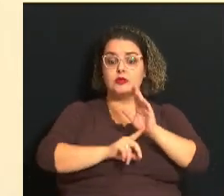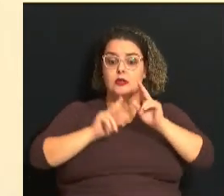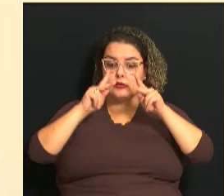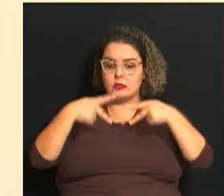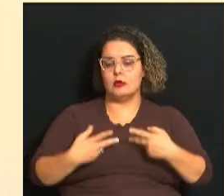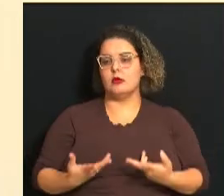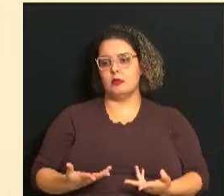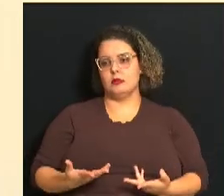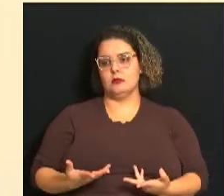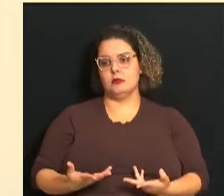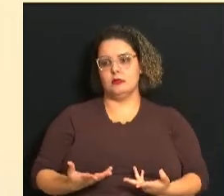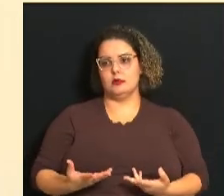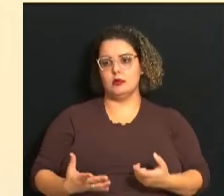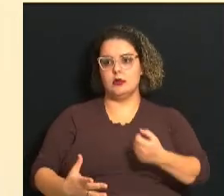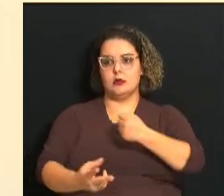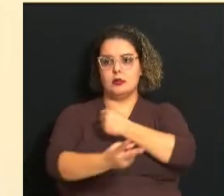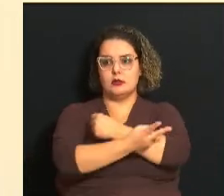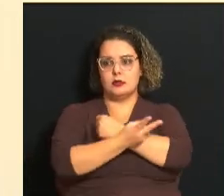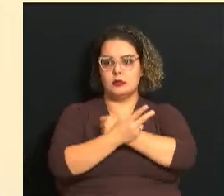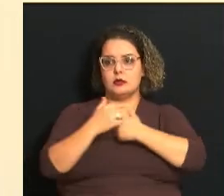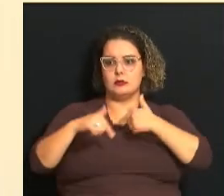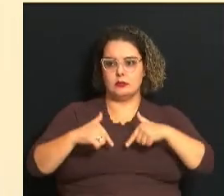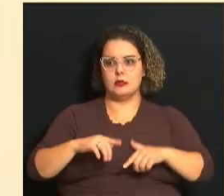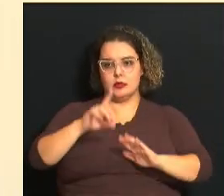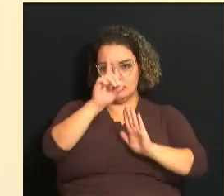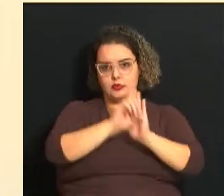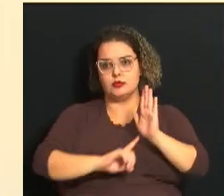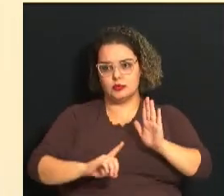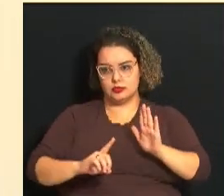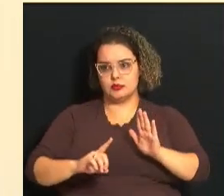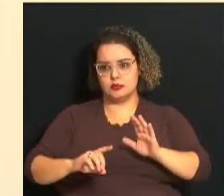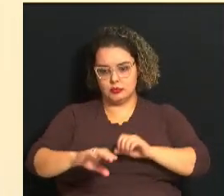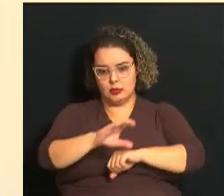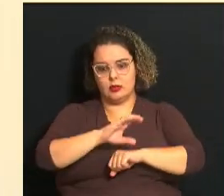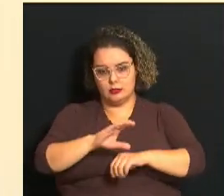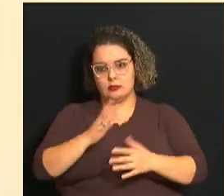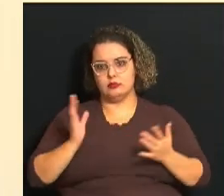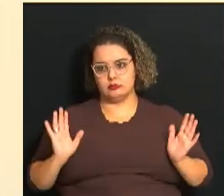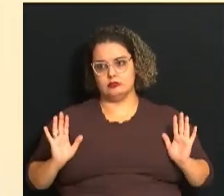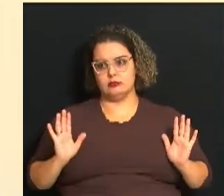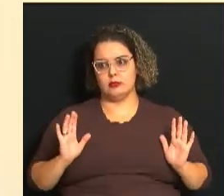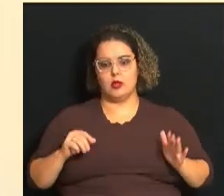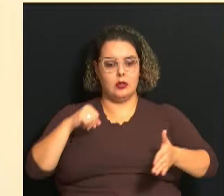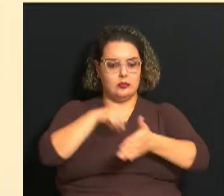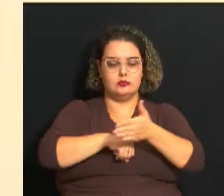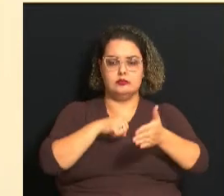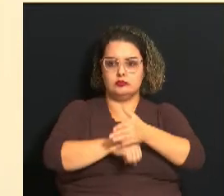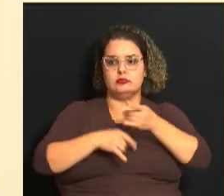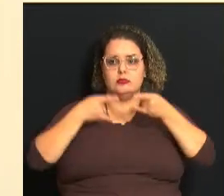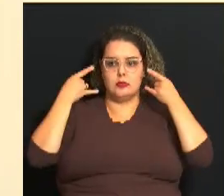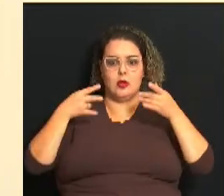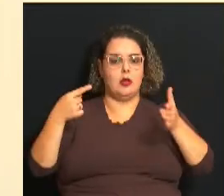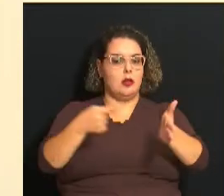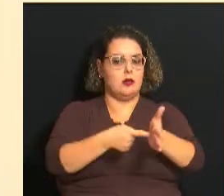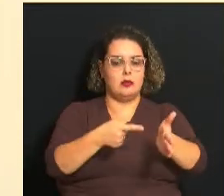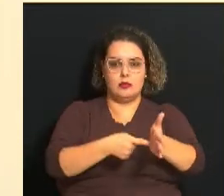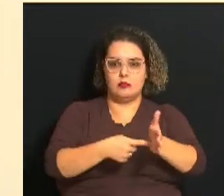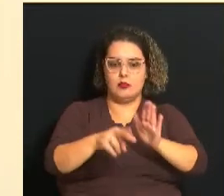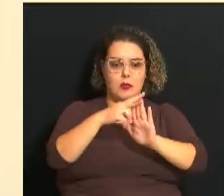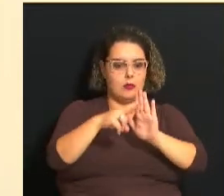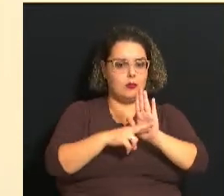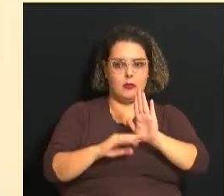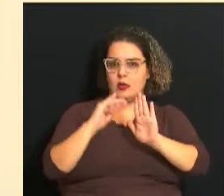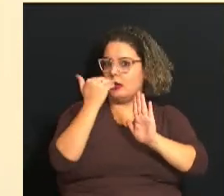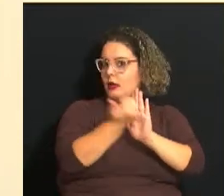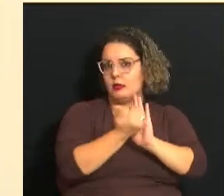se a segurança saúde do trabalho é um direito consagrado na nossa legislação não tá pela massa e denunciar o descumprimento dos protocolos convide